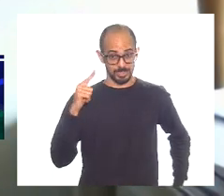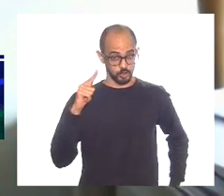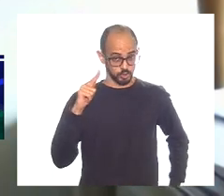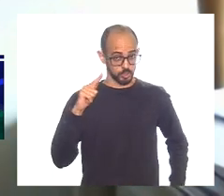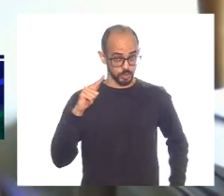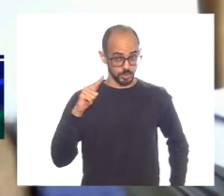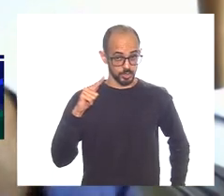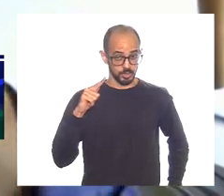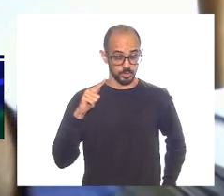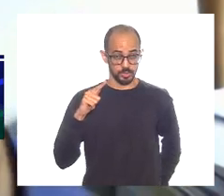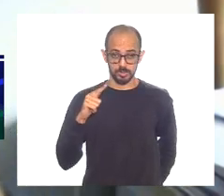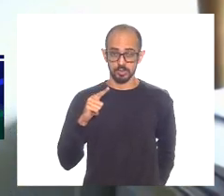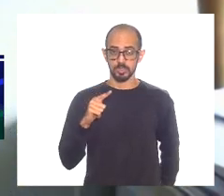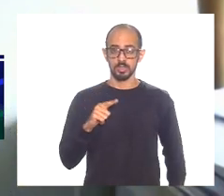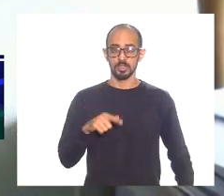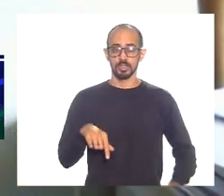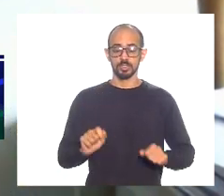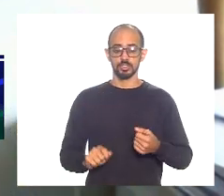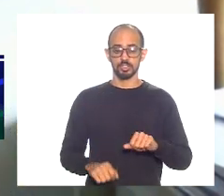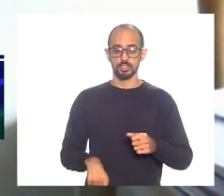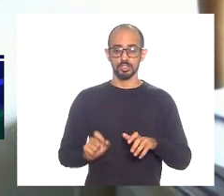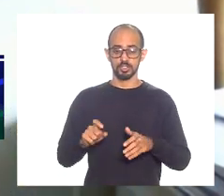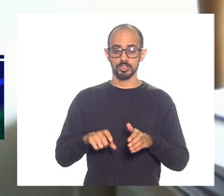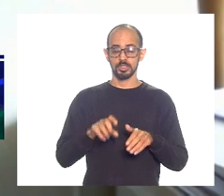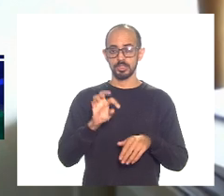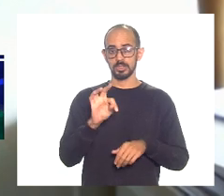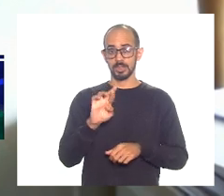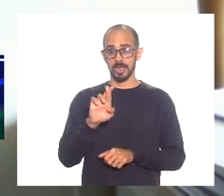né, de tarifa social